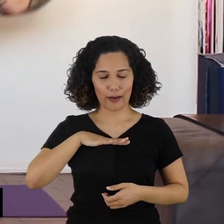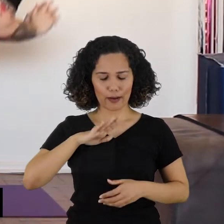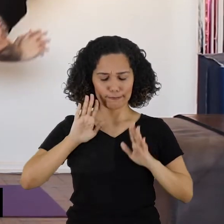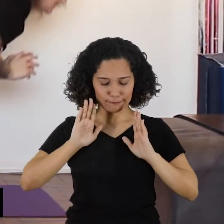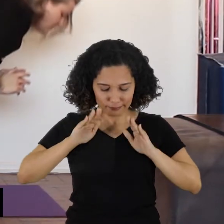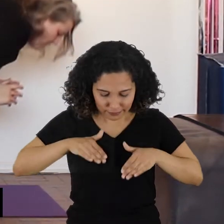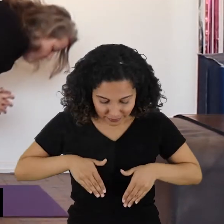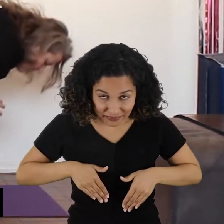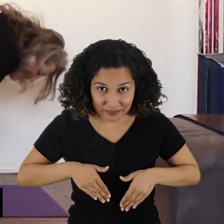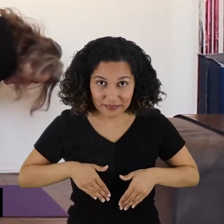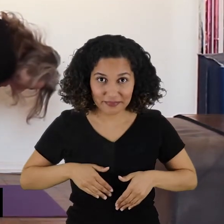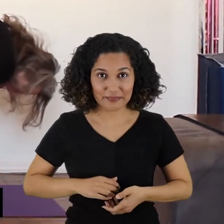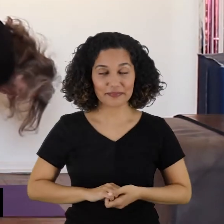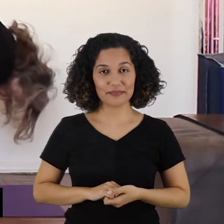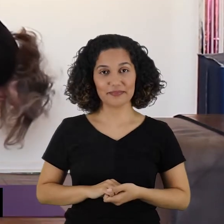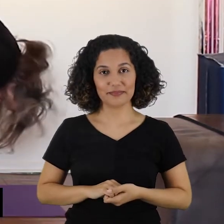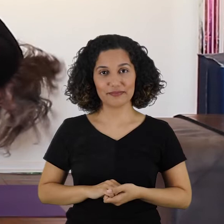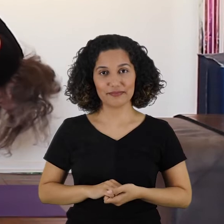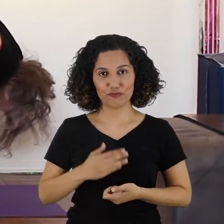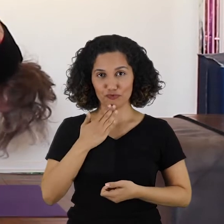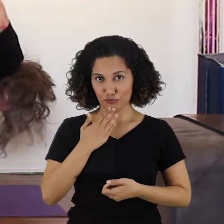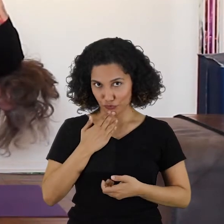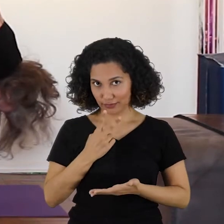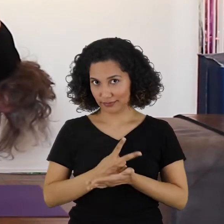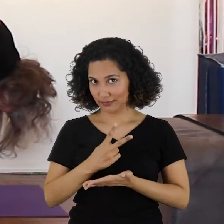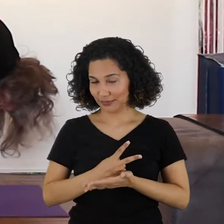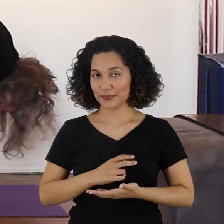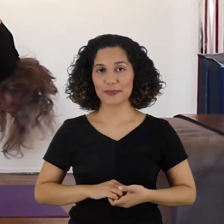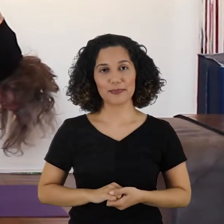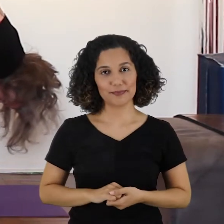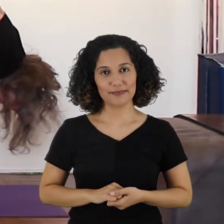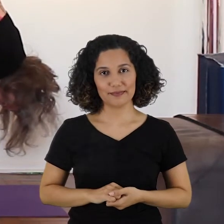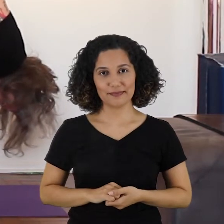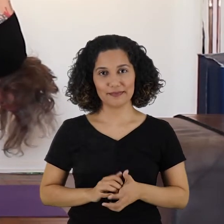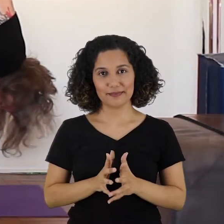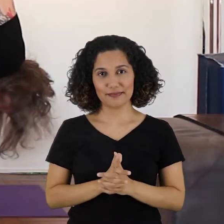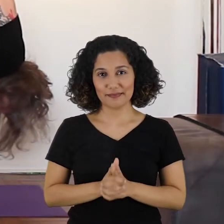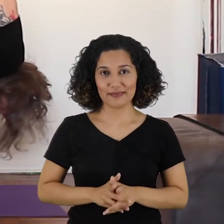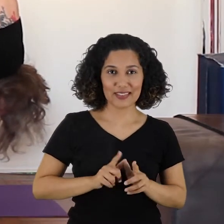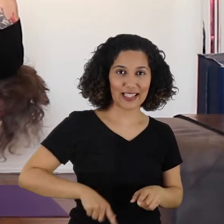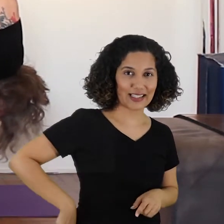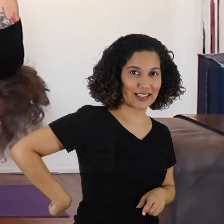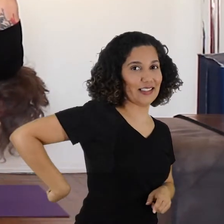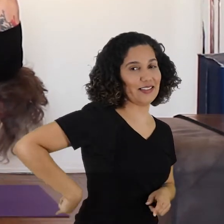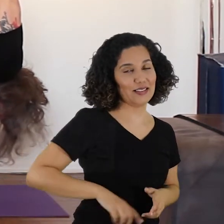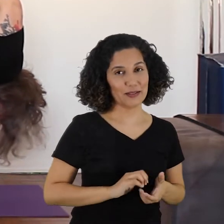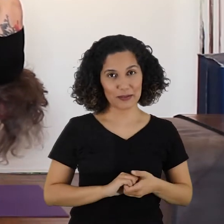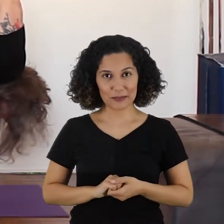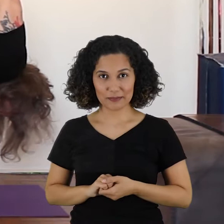Expirou, desce o tronco lá para baixo, põe o queixo no peito, faz Kali Mudra lá